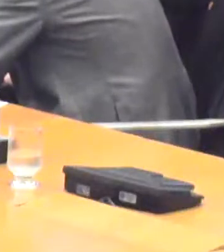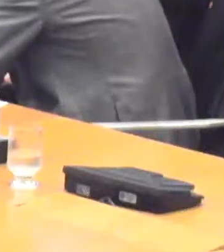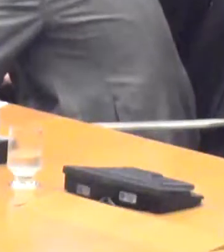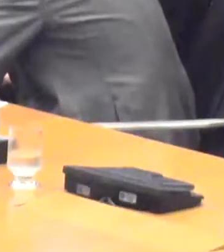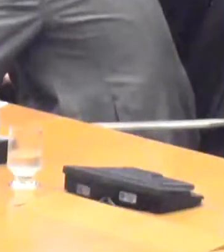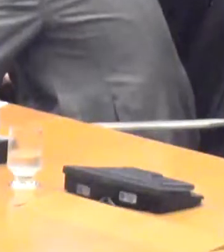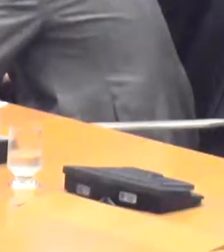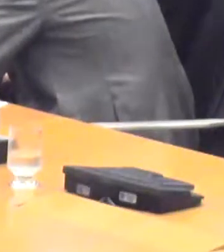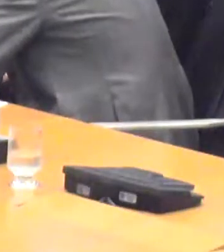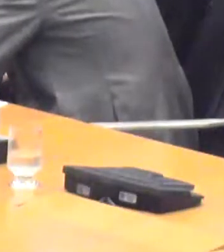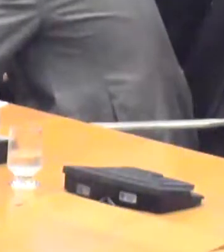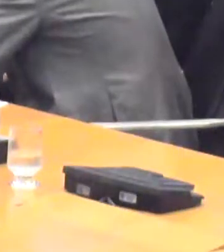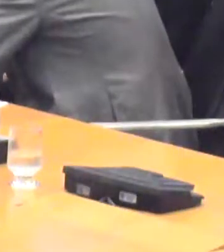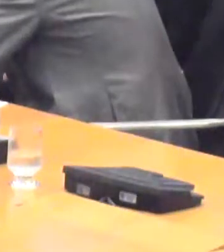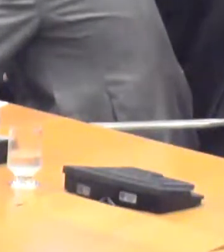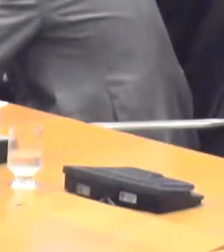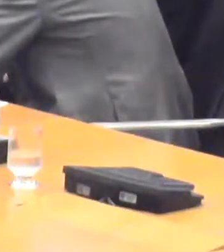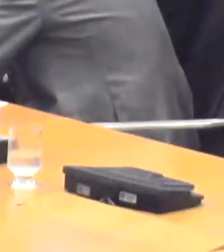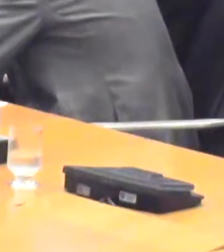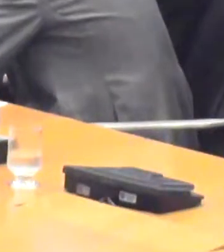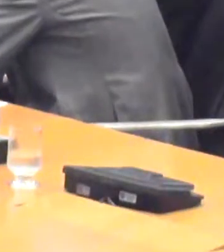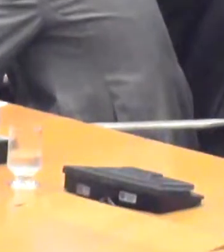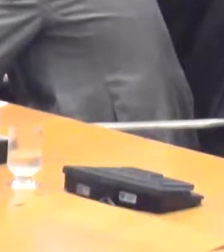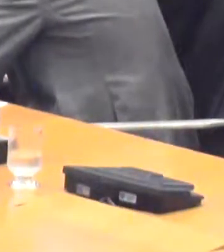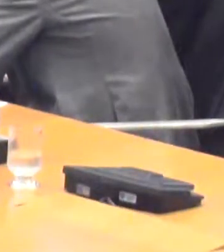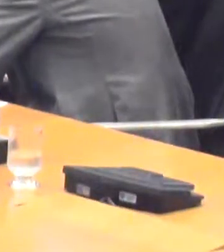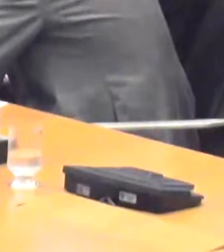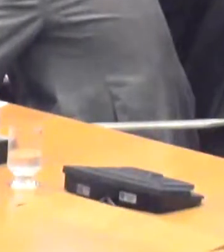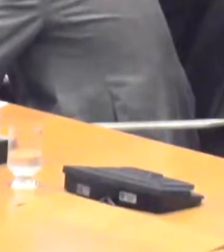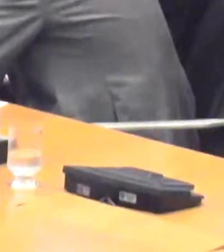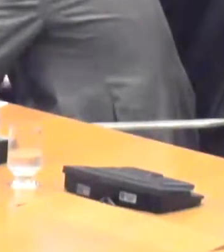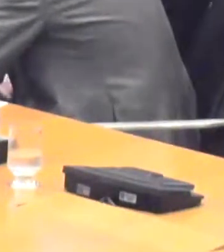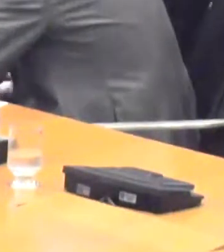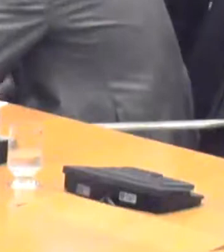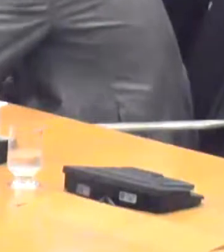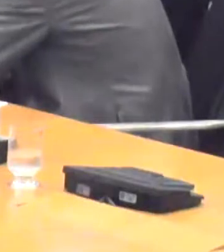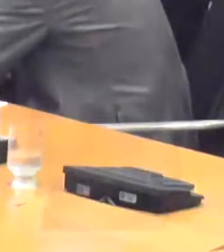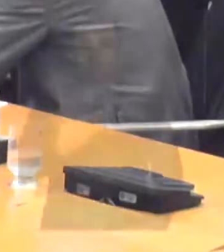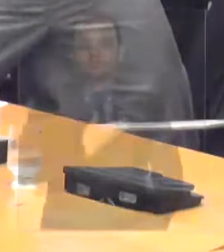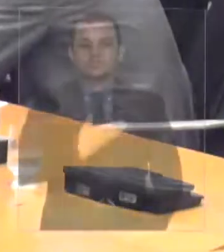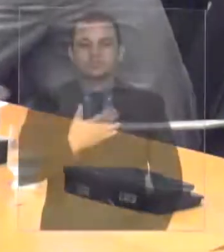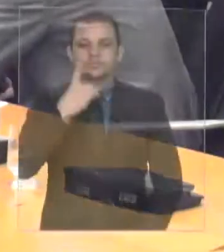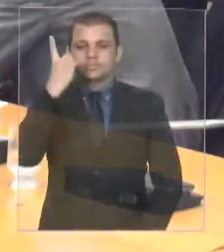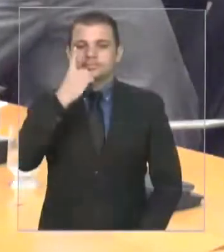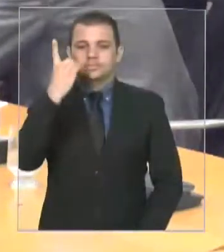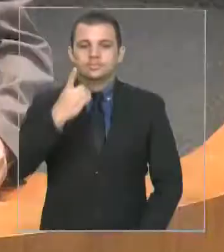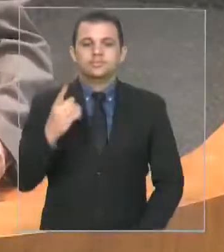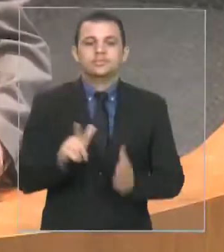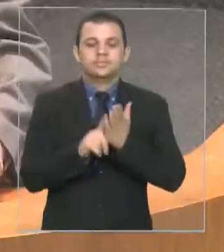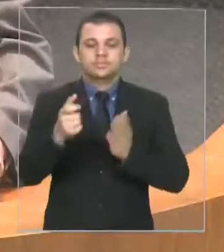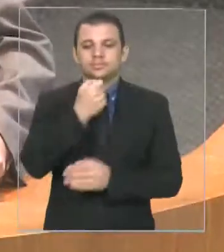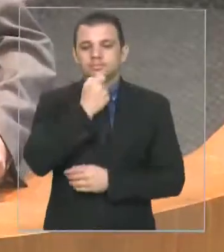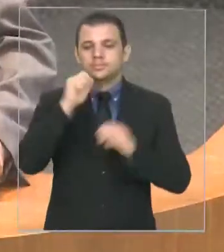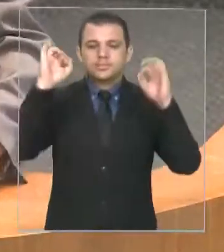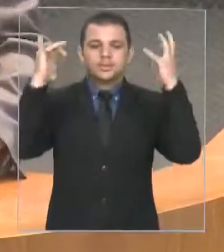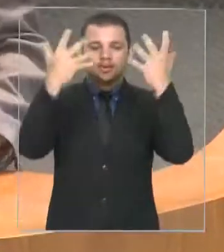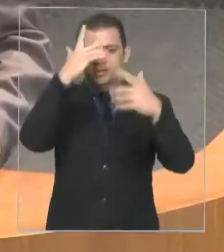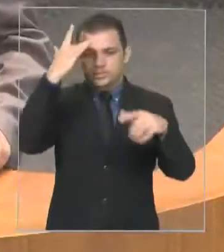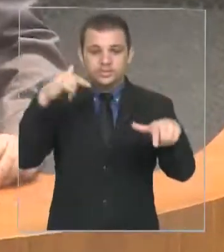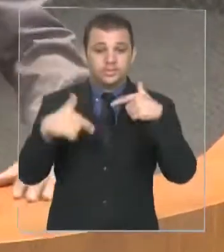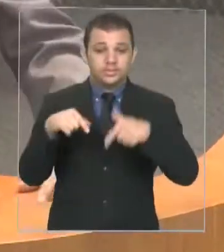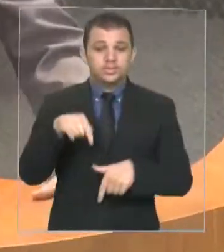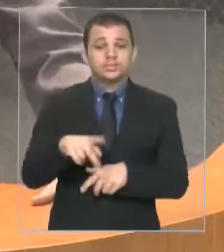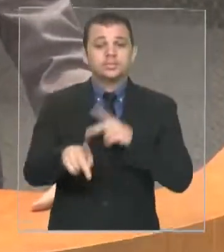Senhor presidente, colegas parlamentares, imprensa, galeria, servidores, povo do Maranhão, ontem, senhor presidente, foi um